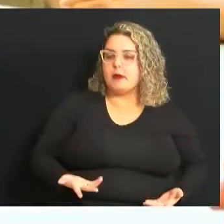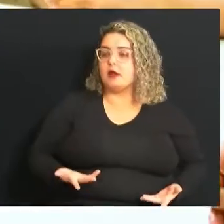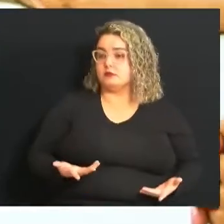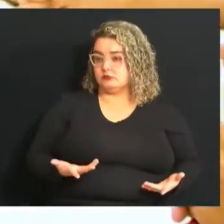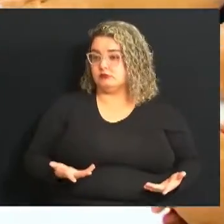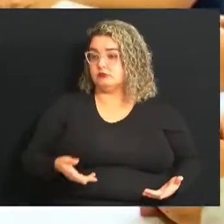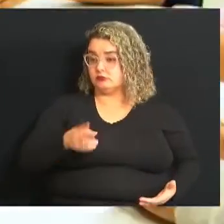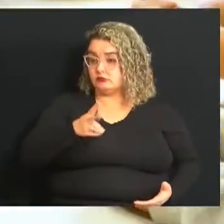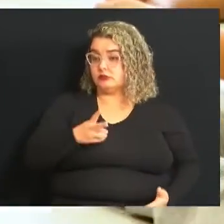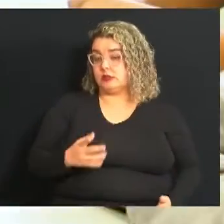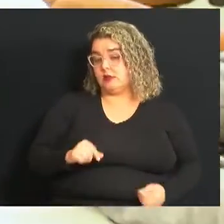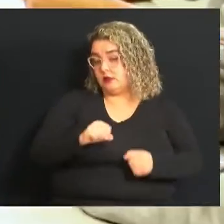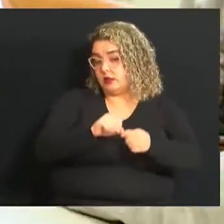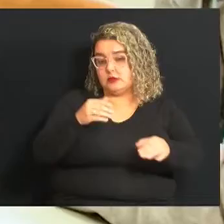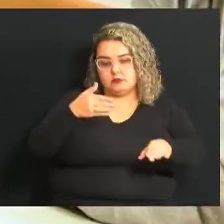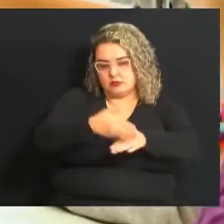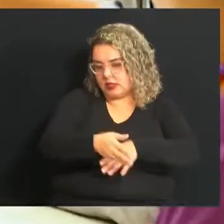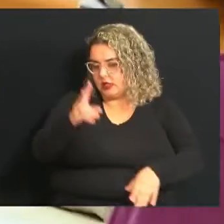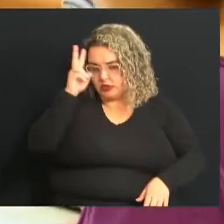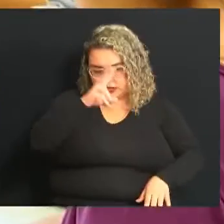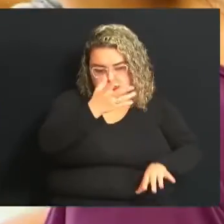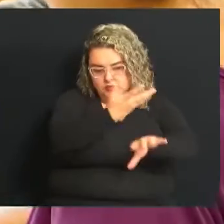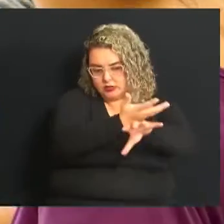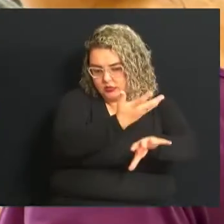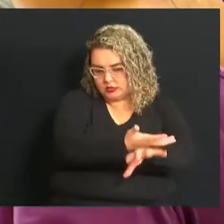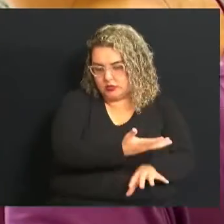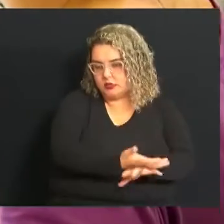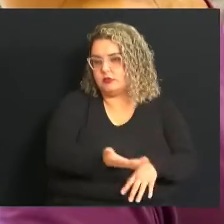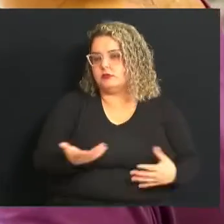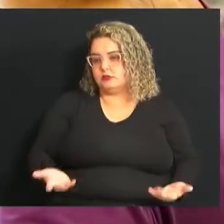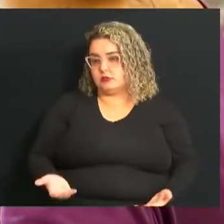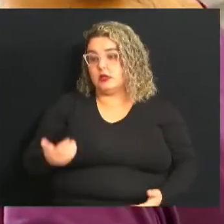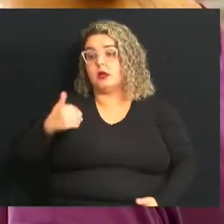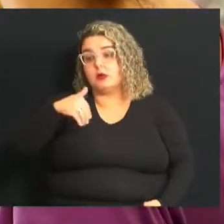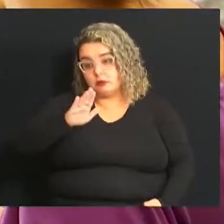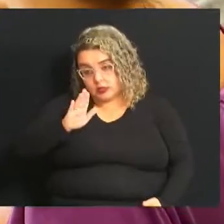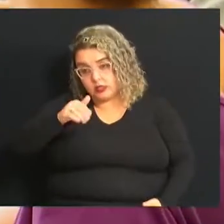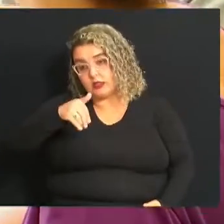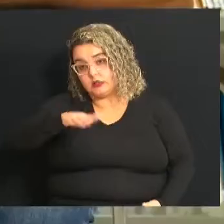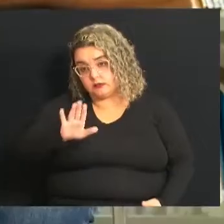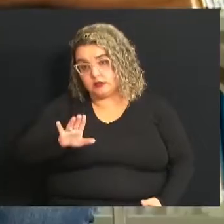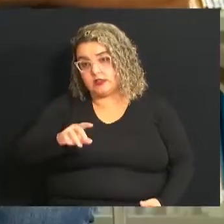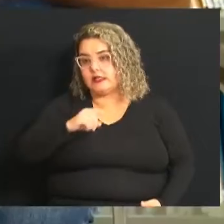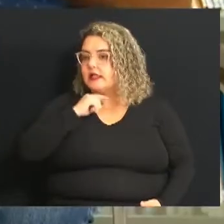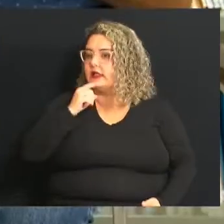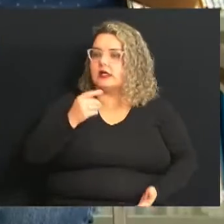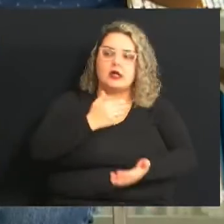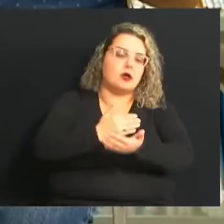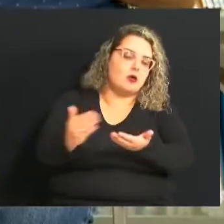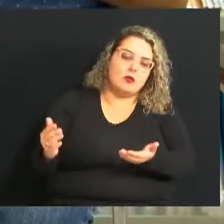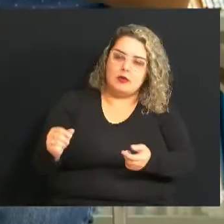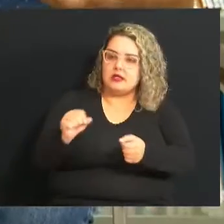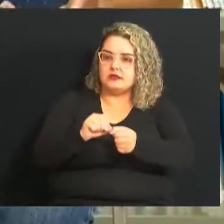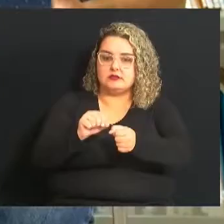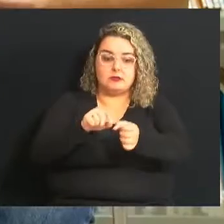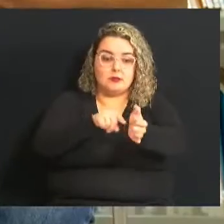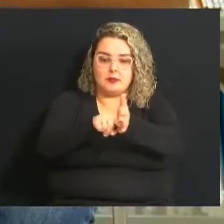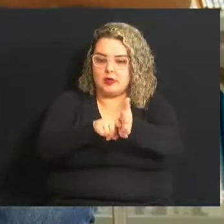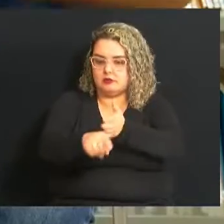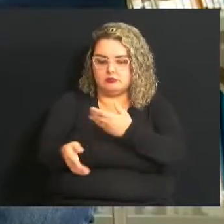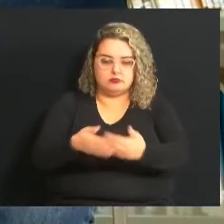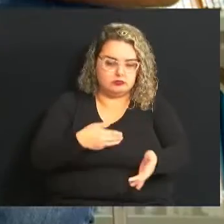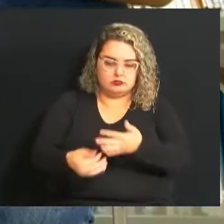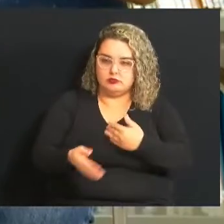fez parte da história da disciplina, e hoje, cada vez mais, ninguém começa a fazer uma pesquisa dentro de qualquer